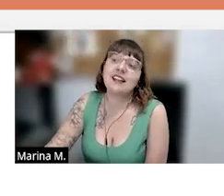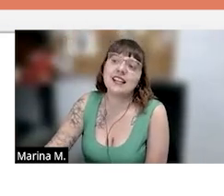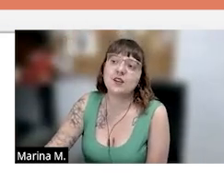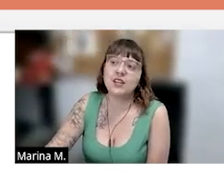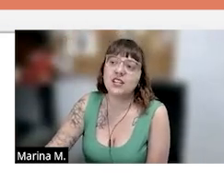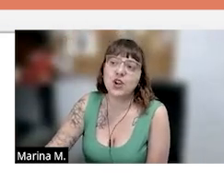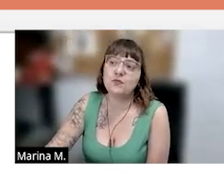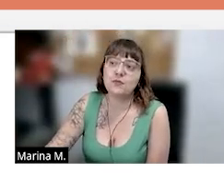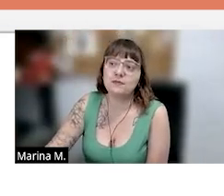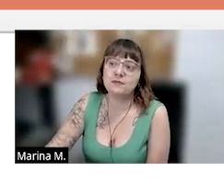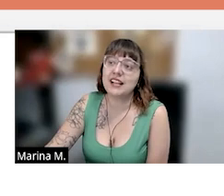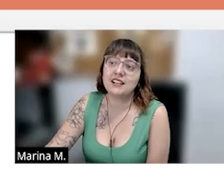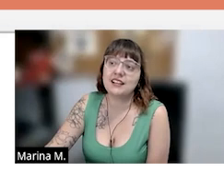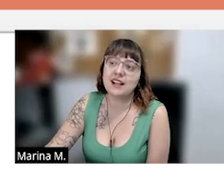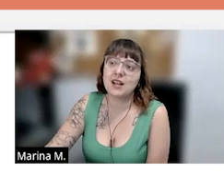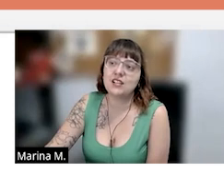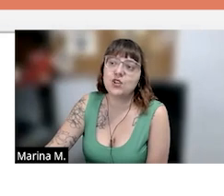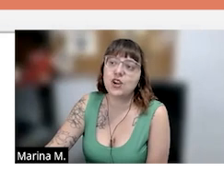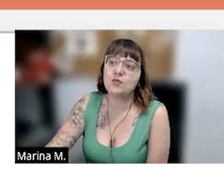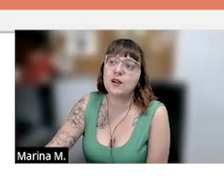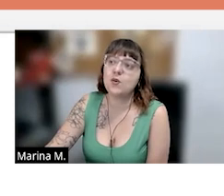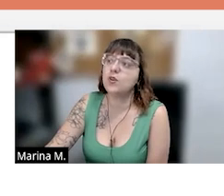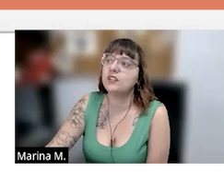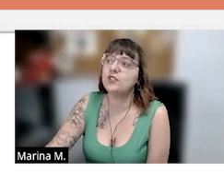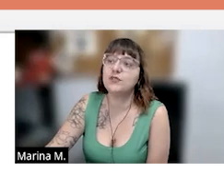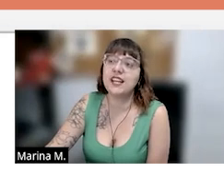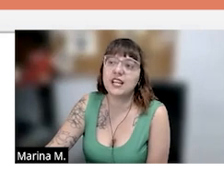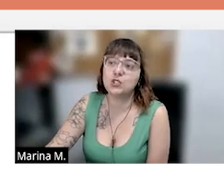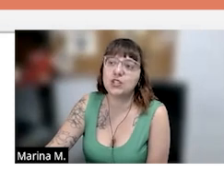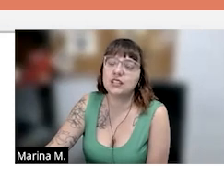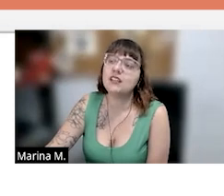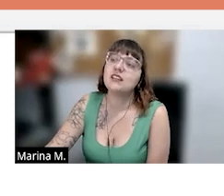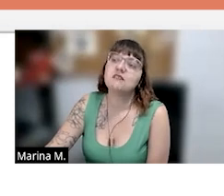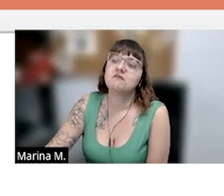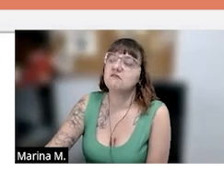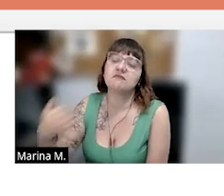aí, cada camada ele joga uma cor diferente,